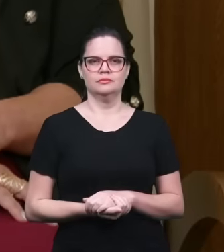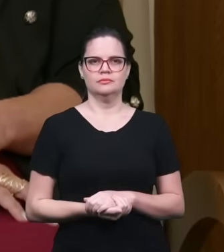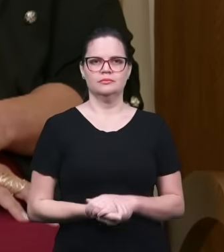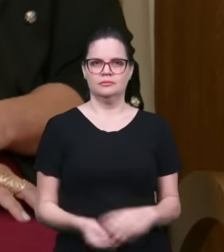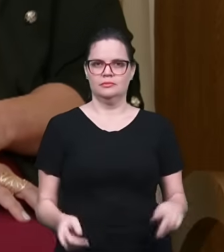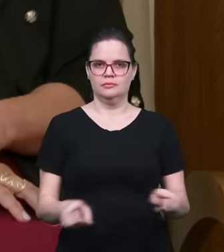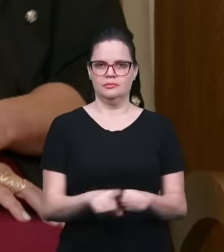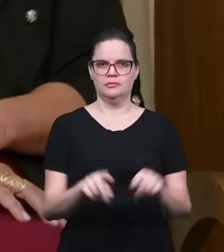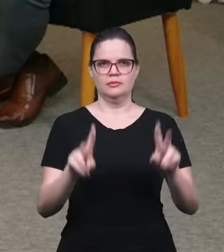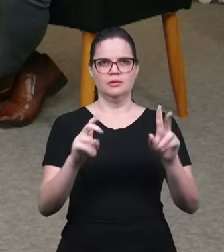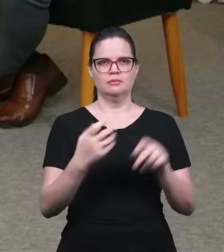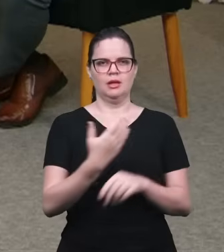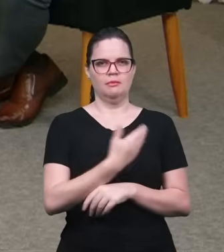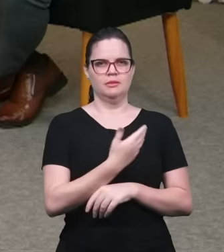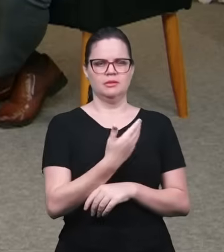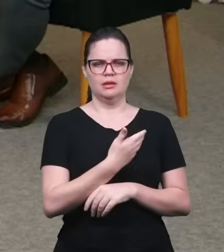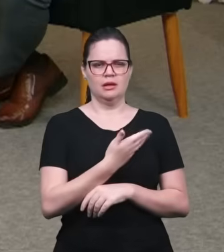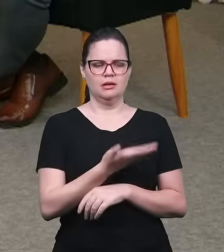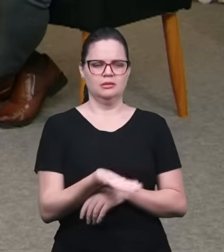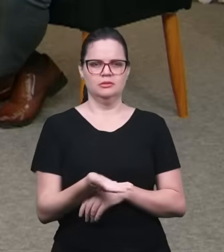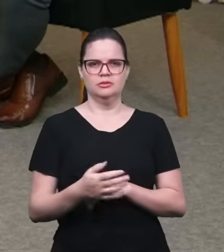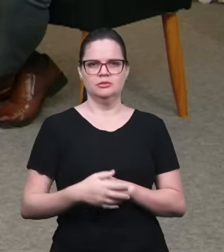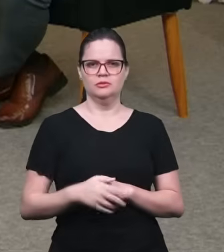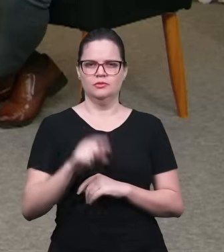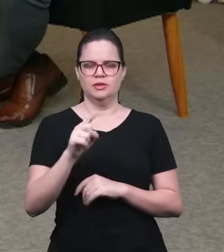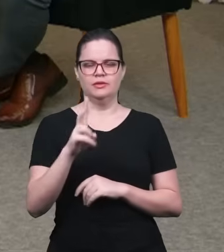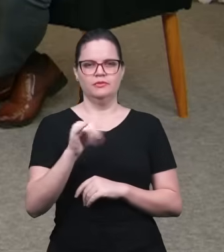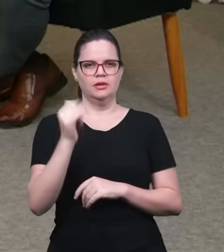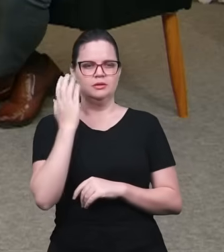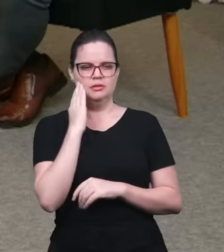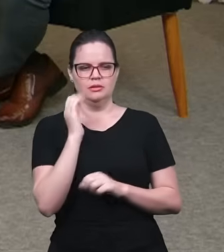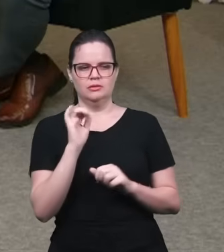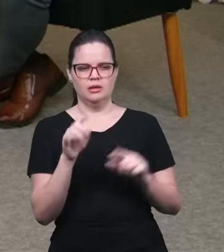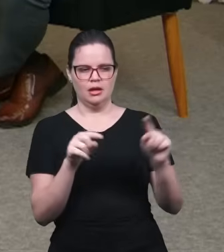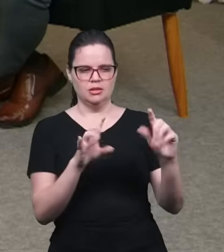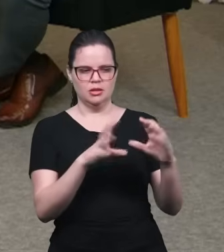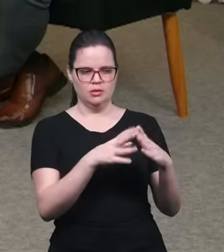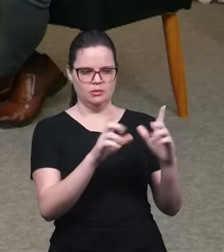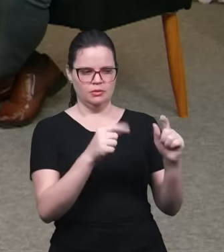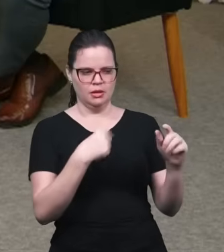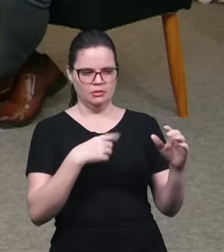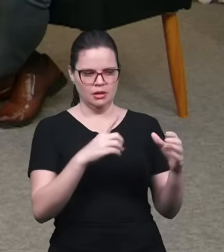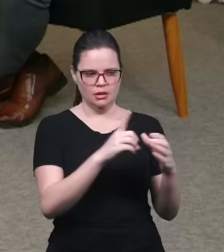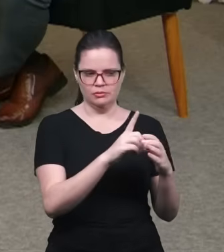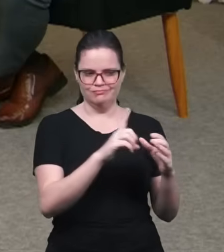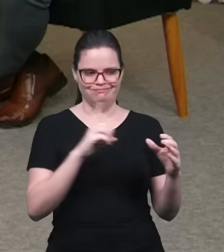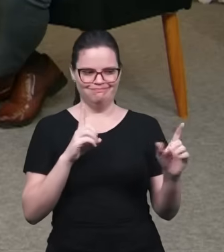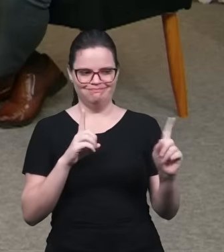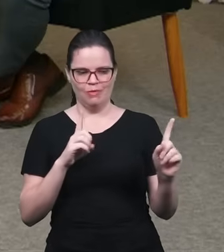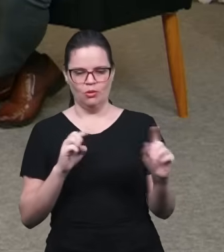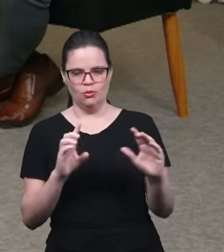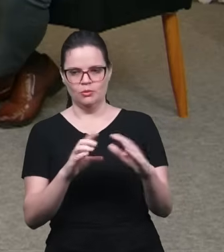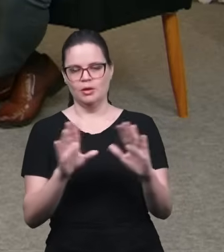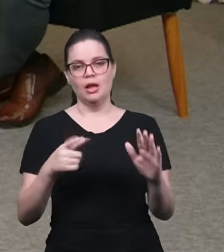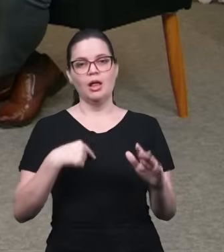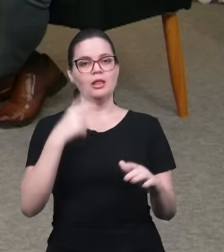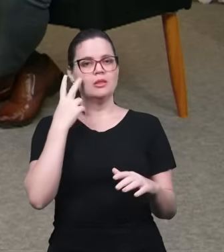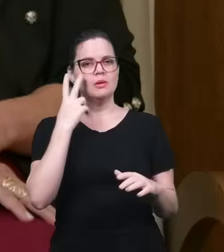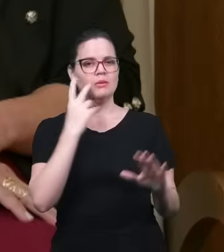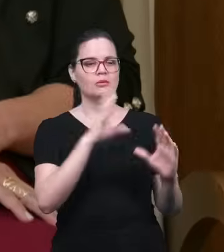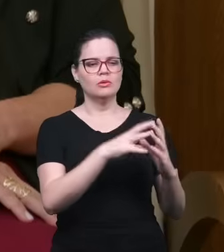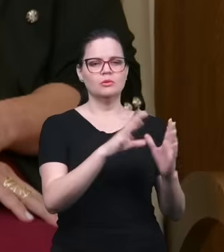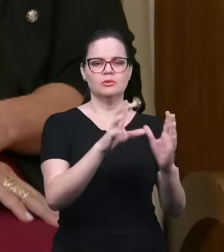ter amizades, né? Você vai tendo discernimento. Então, é muito comum você estar na faculdade e às vezes começa a se formar grupinhos,